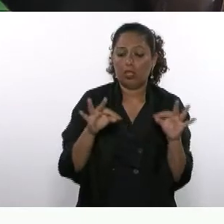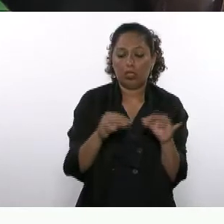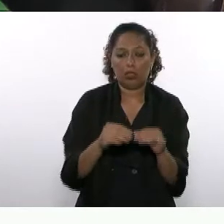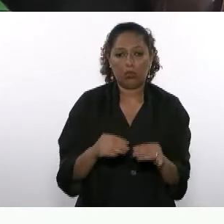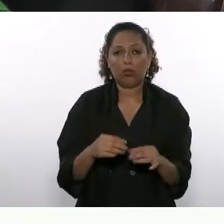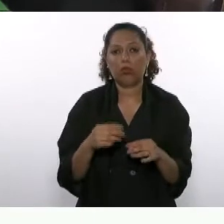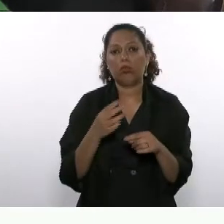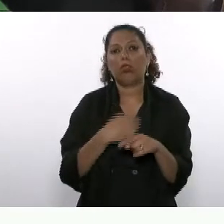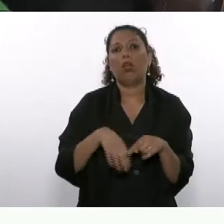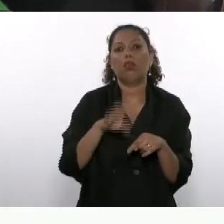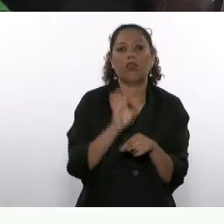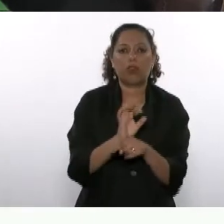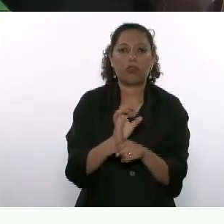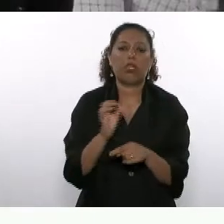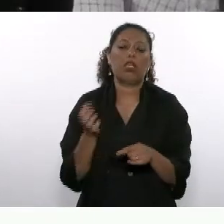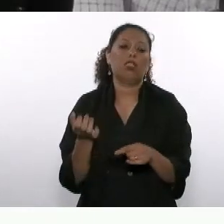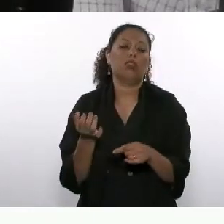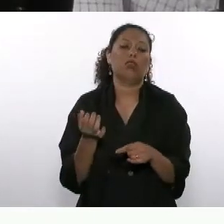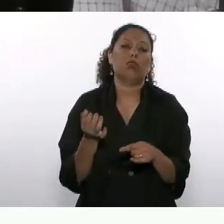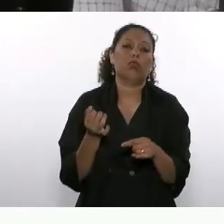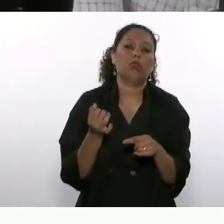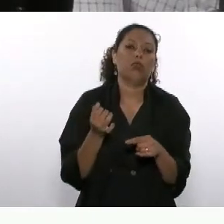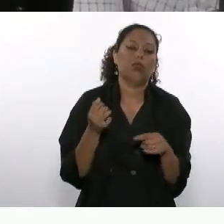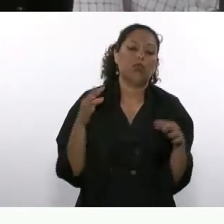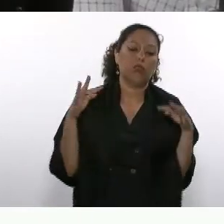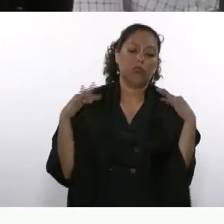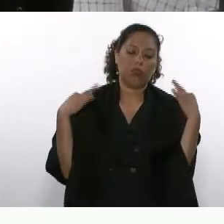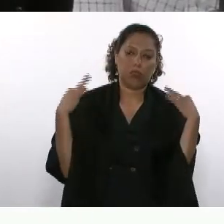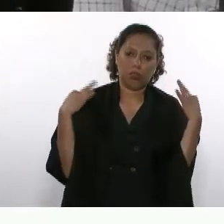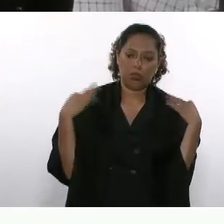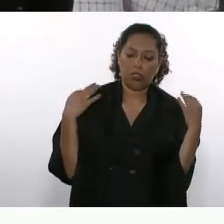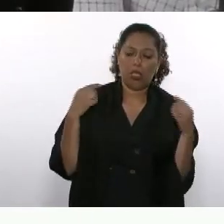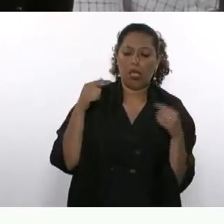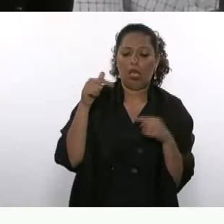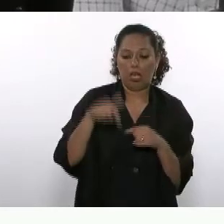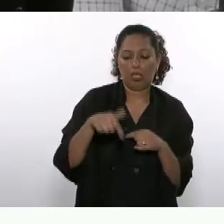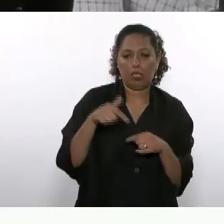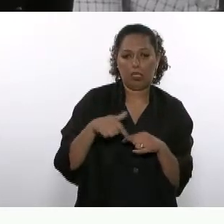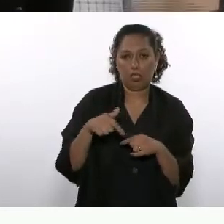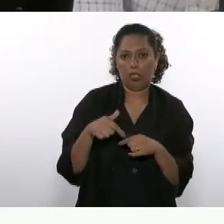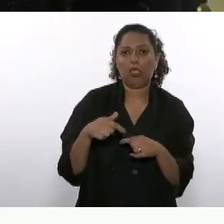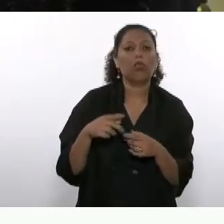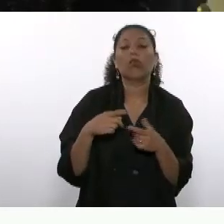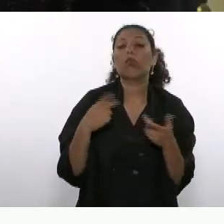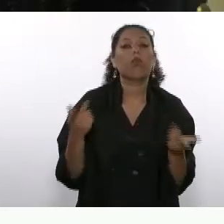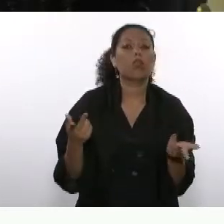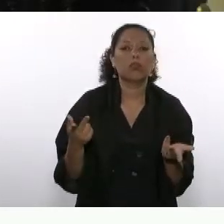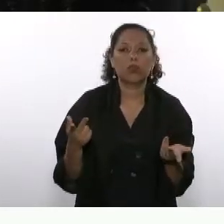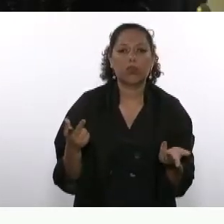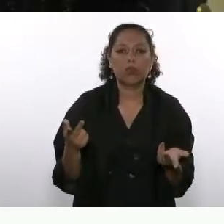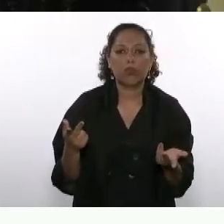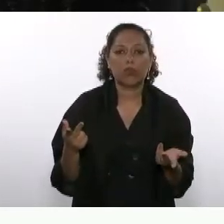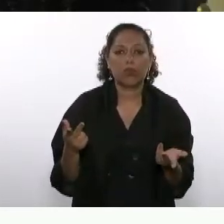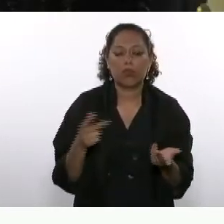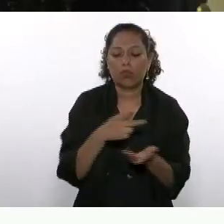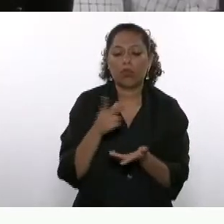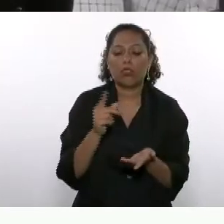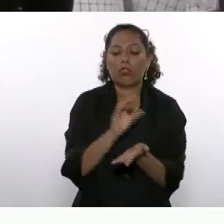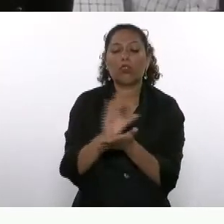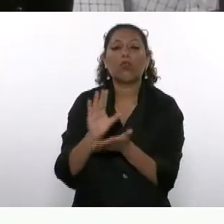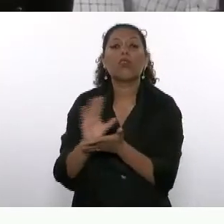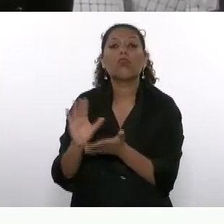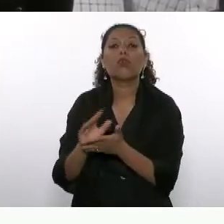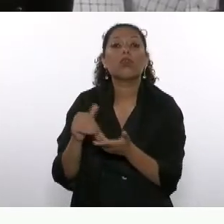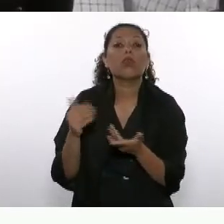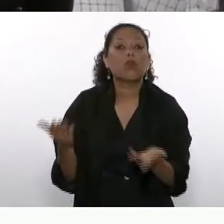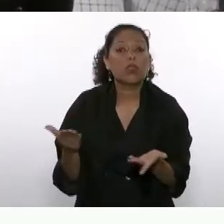promoção do Estado na mídia especializada. Existem mídias especializadas não só no Brasil. As Então, revistas quanto é investido, né? Enquanto é investido em mídia A nossa especializada? previsão para